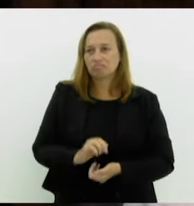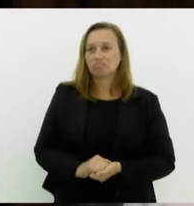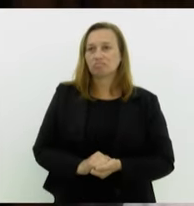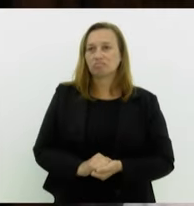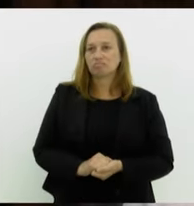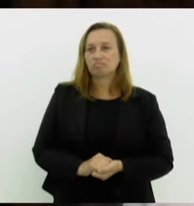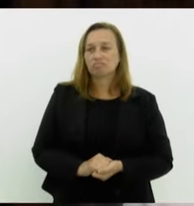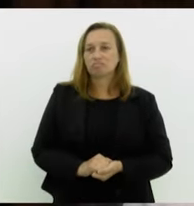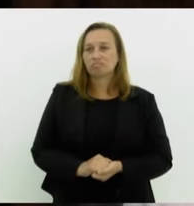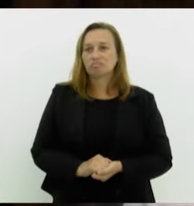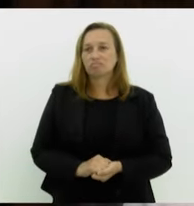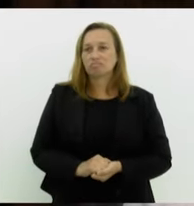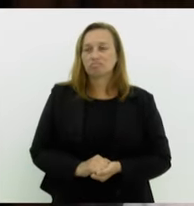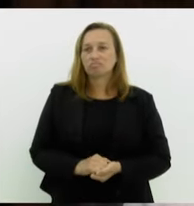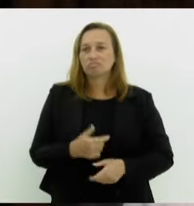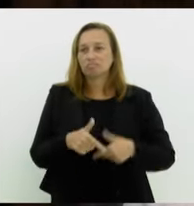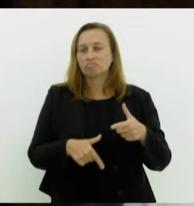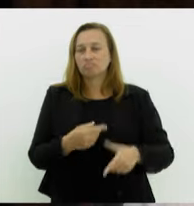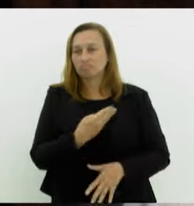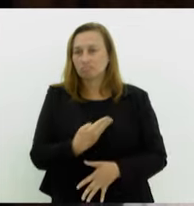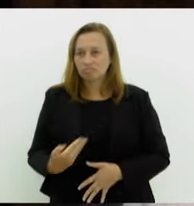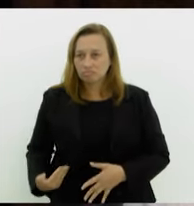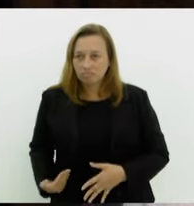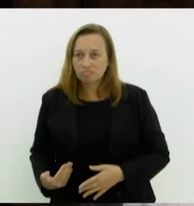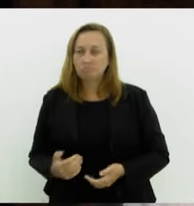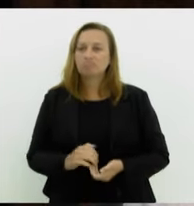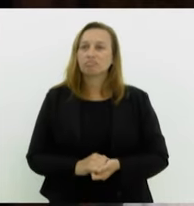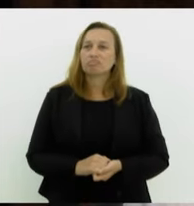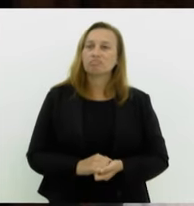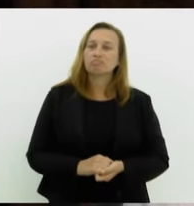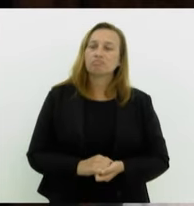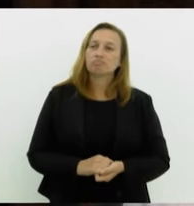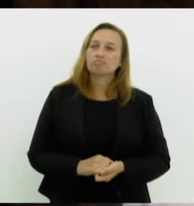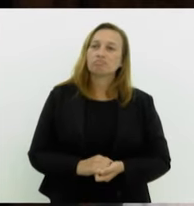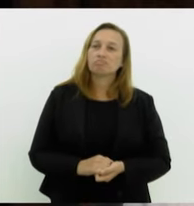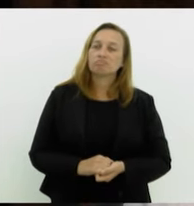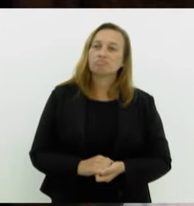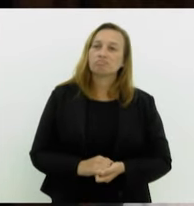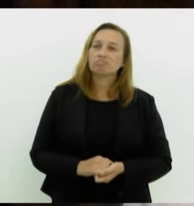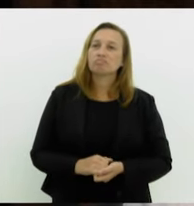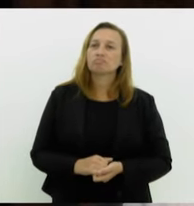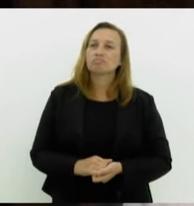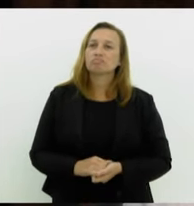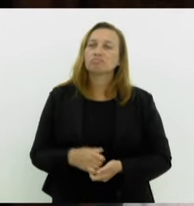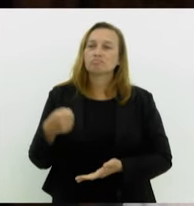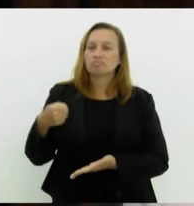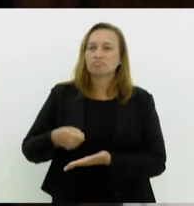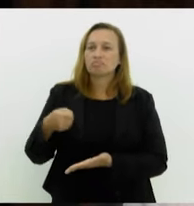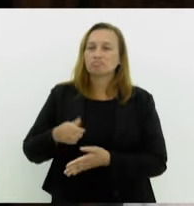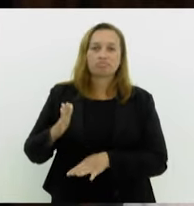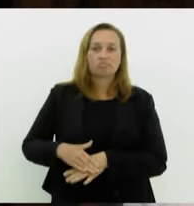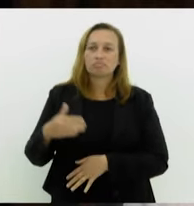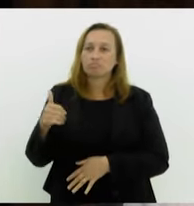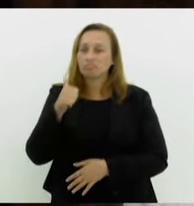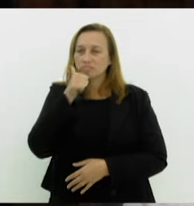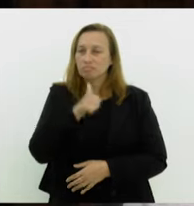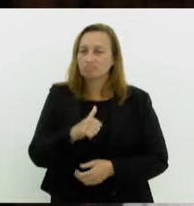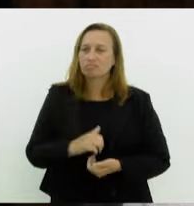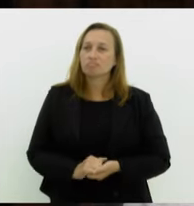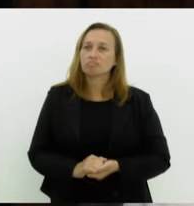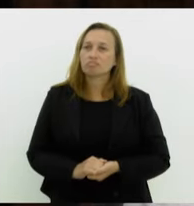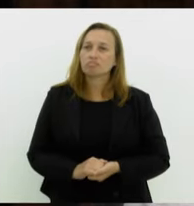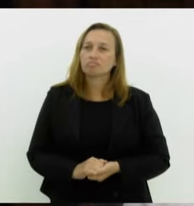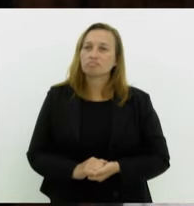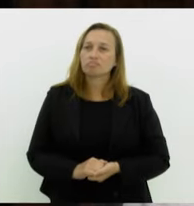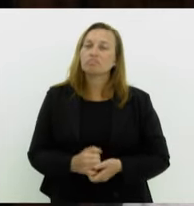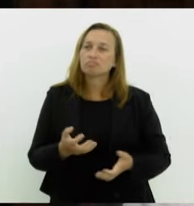estar na vida pública estar em trabalho conciliando com a casa exige da mulher muito muito e o que